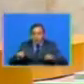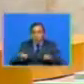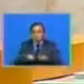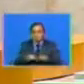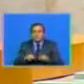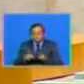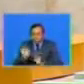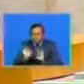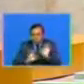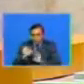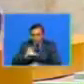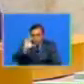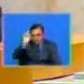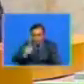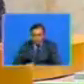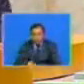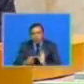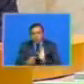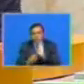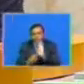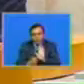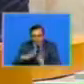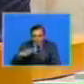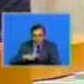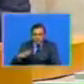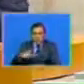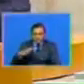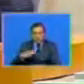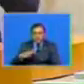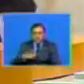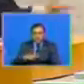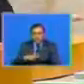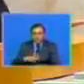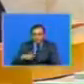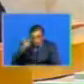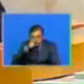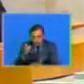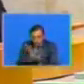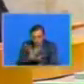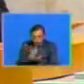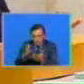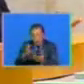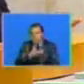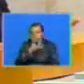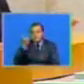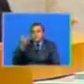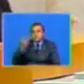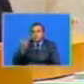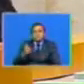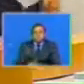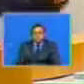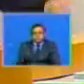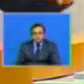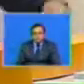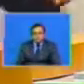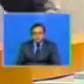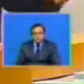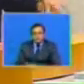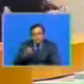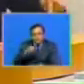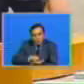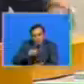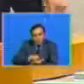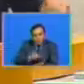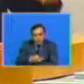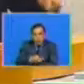expostas no nosso plano diretor, apontando uma cidade policêntrica, portanto, que descentralize emprego e oportunidade, é uma